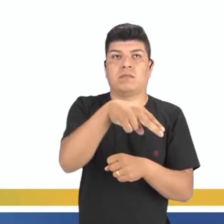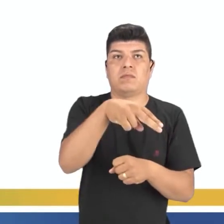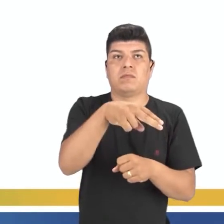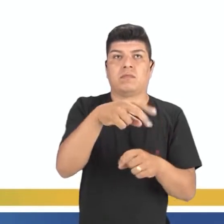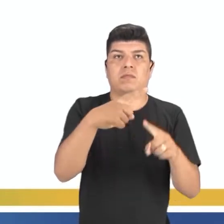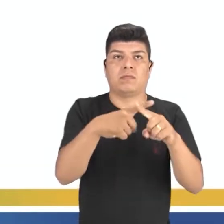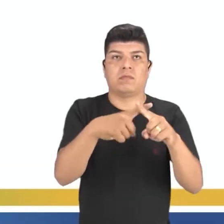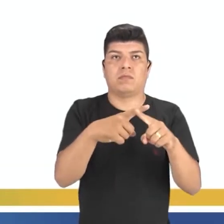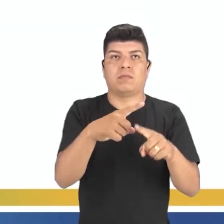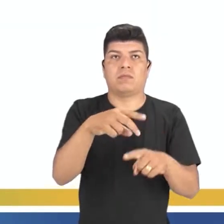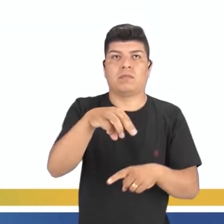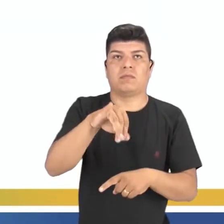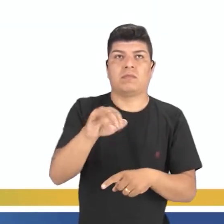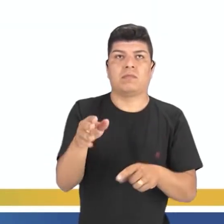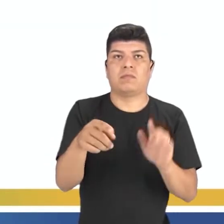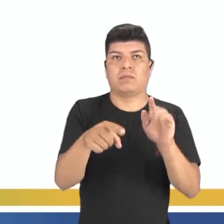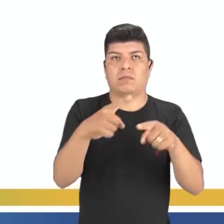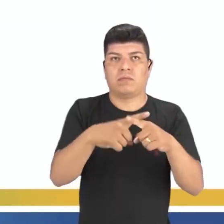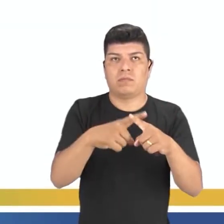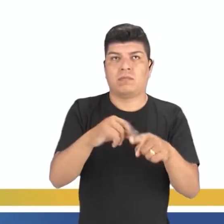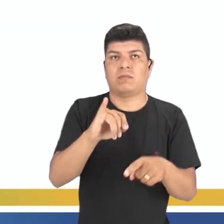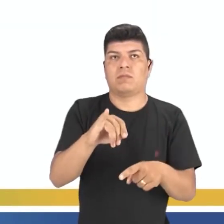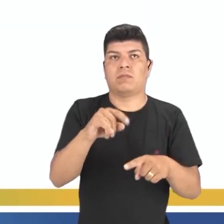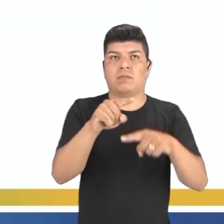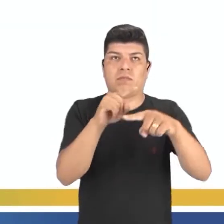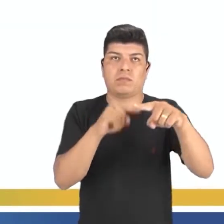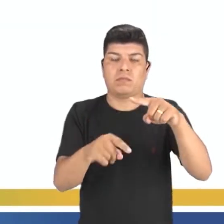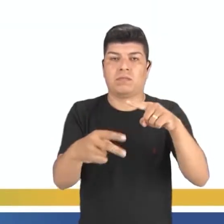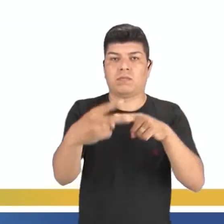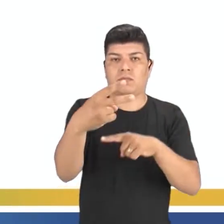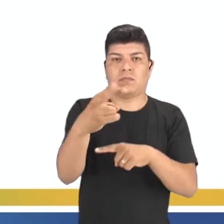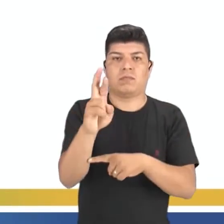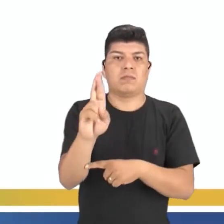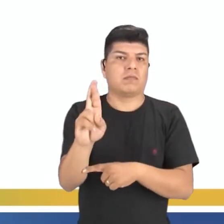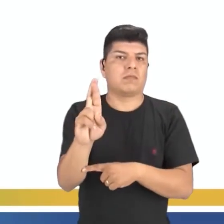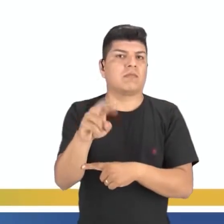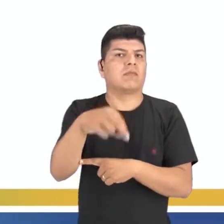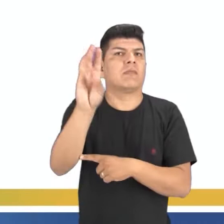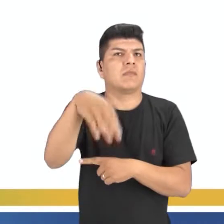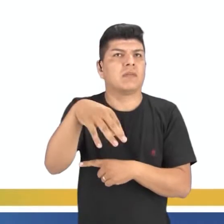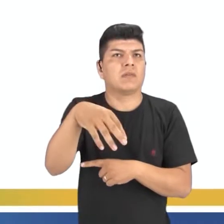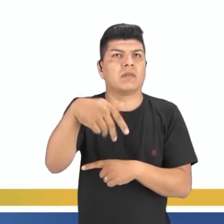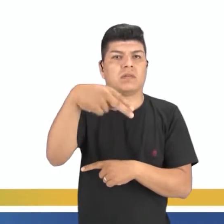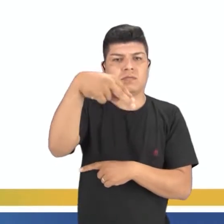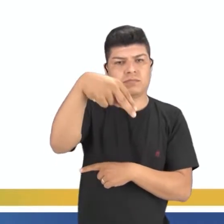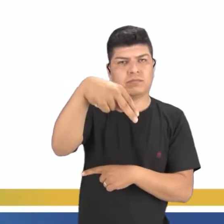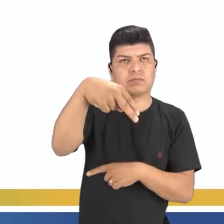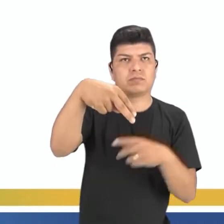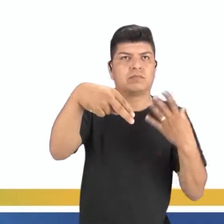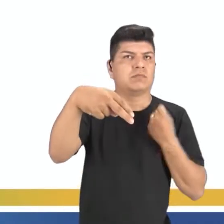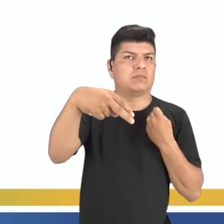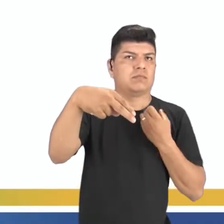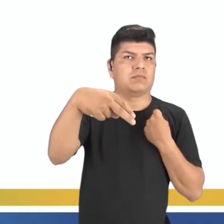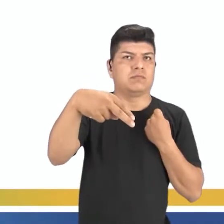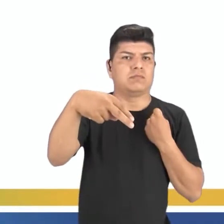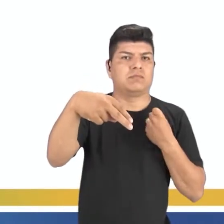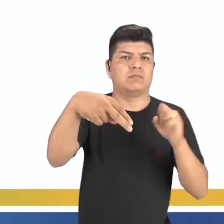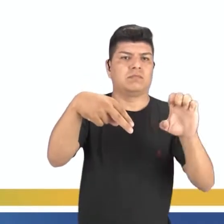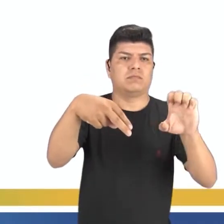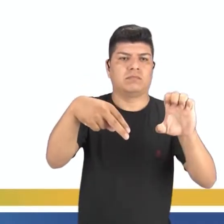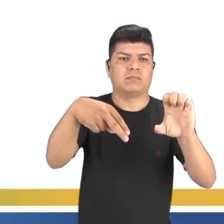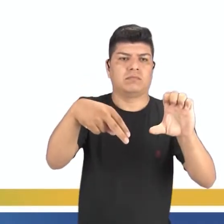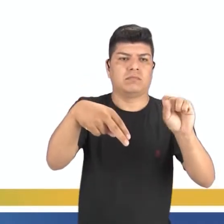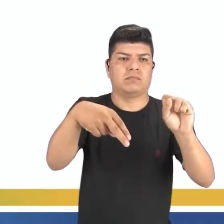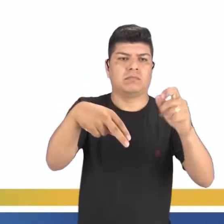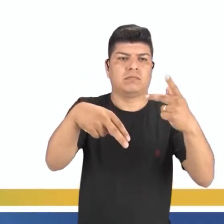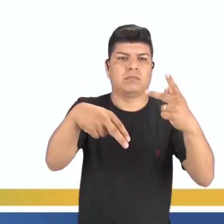vezes μ vezes I dividido por 2R. Quem seria esse N? É o número da espira. Se a gente numa